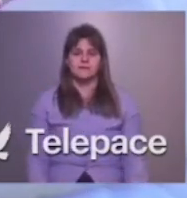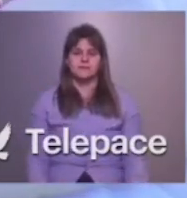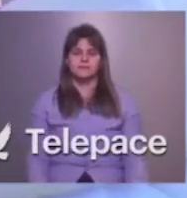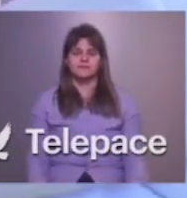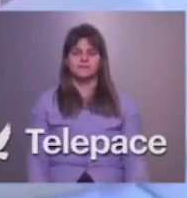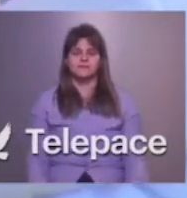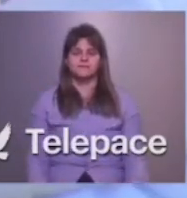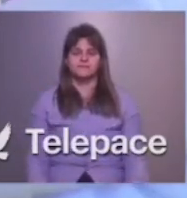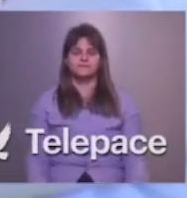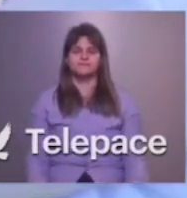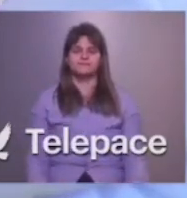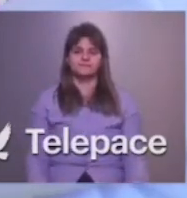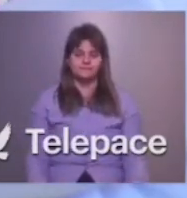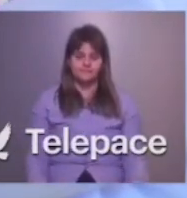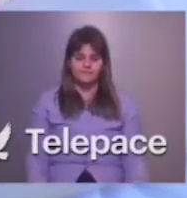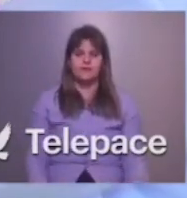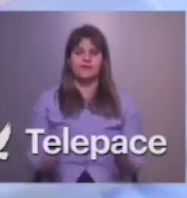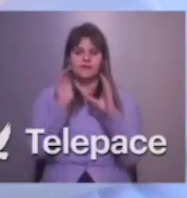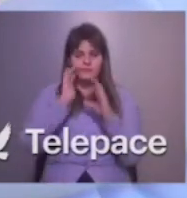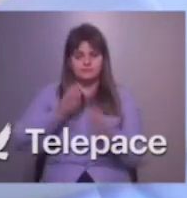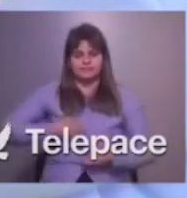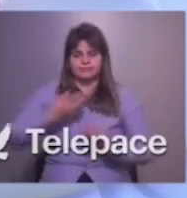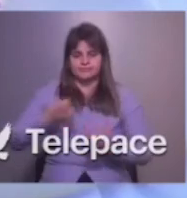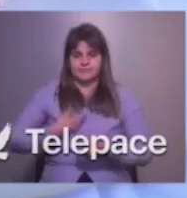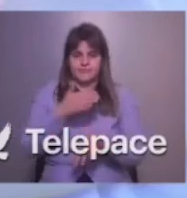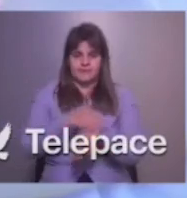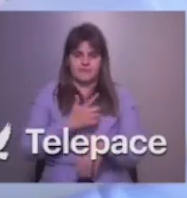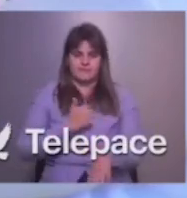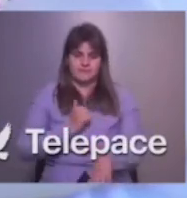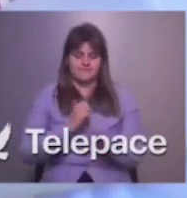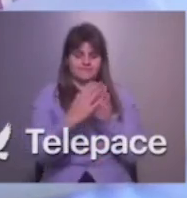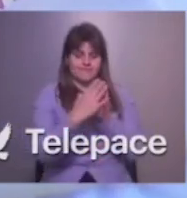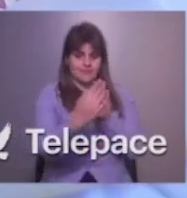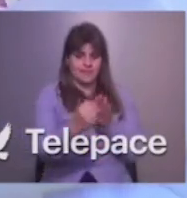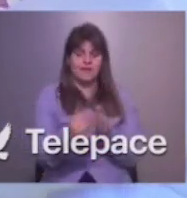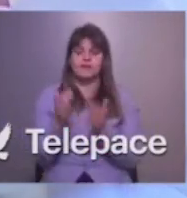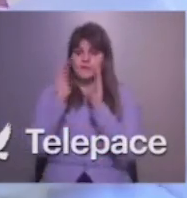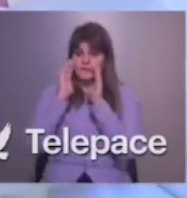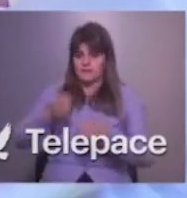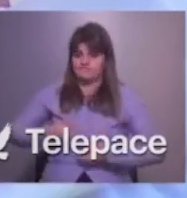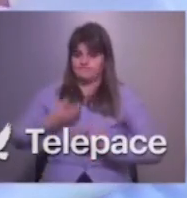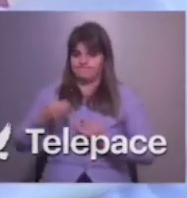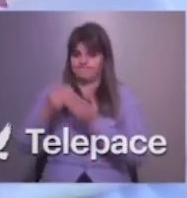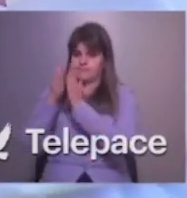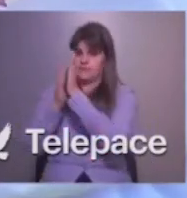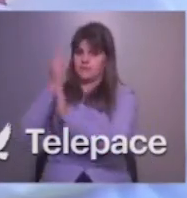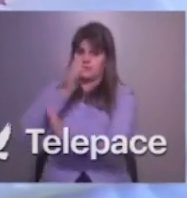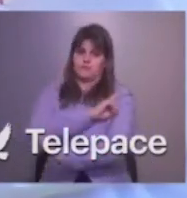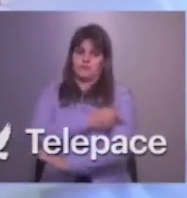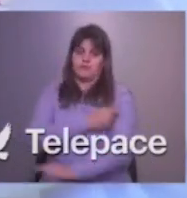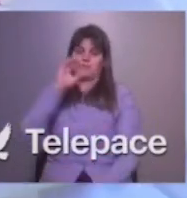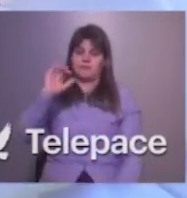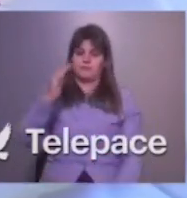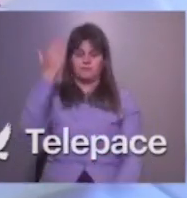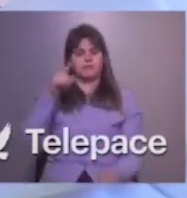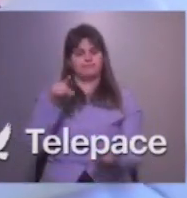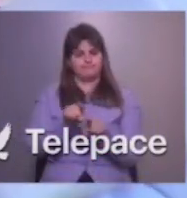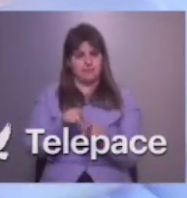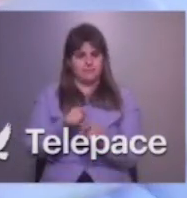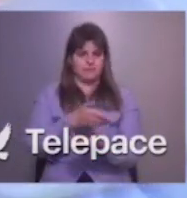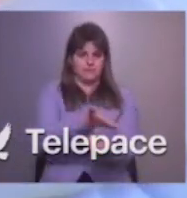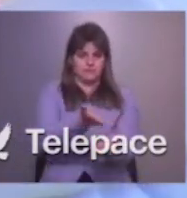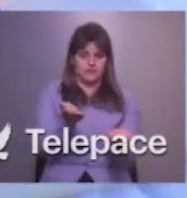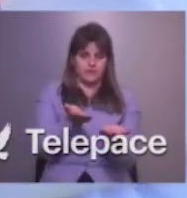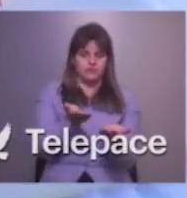É o momento do ato penitencial. Confesso a Deus Todo-Poderoso e a vós,